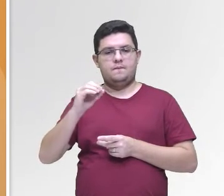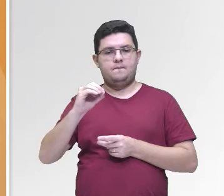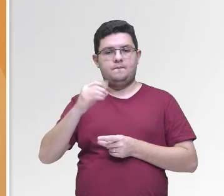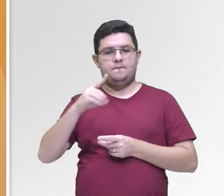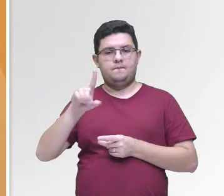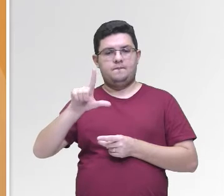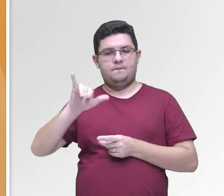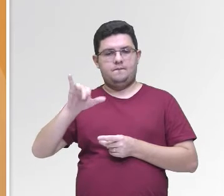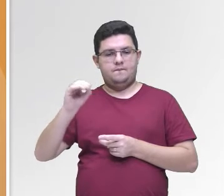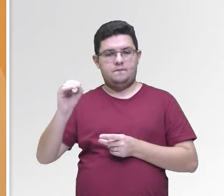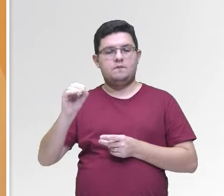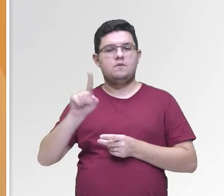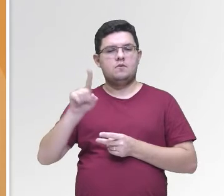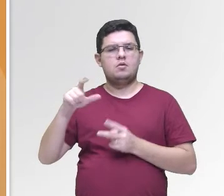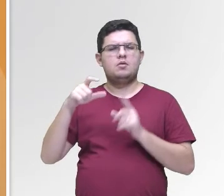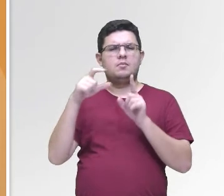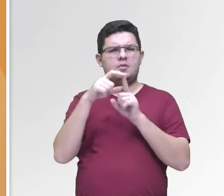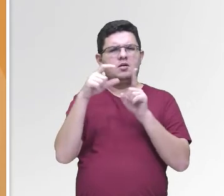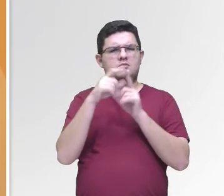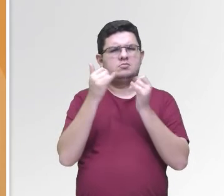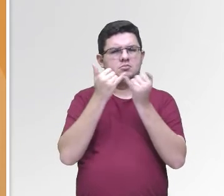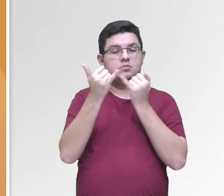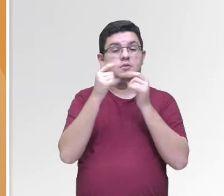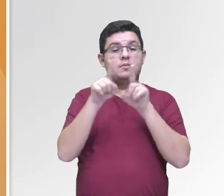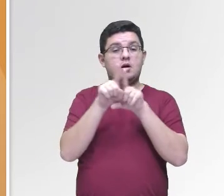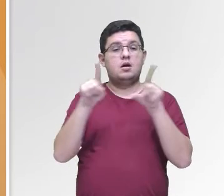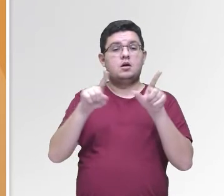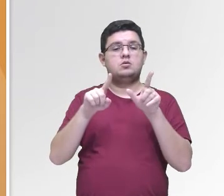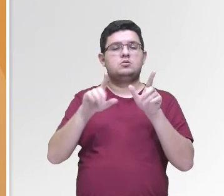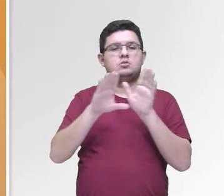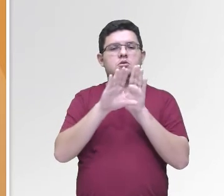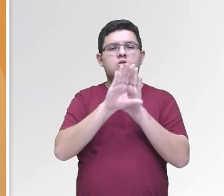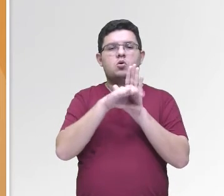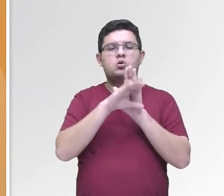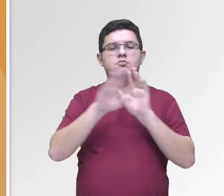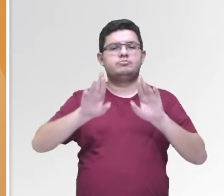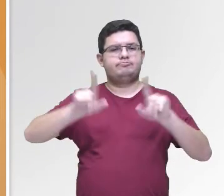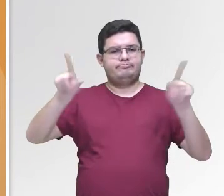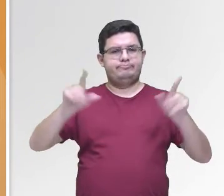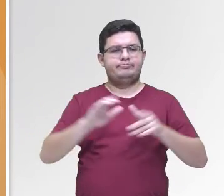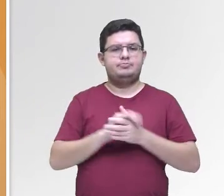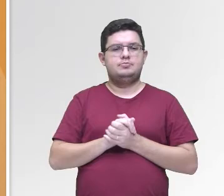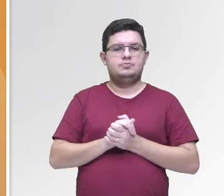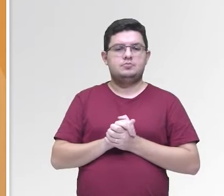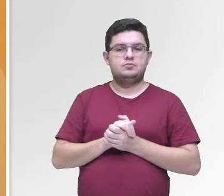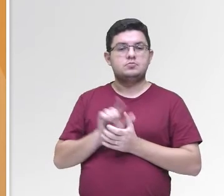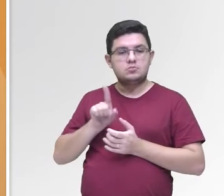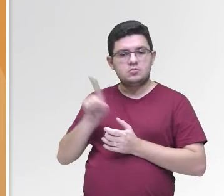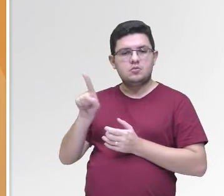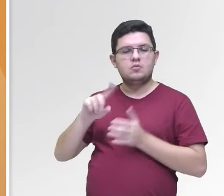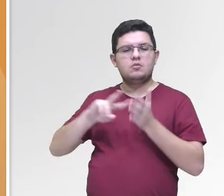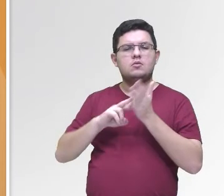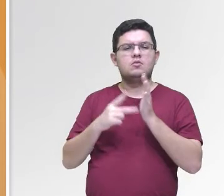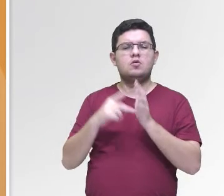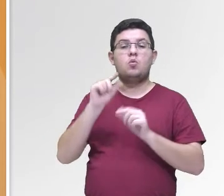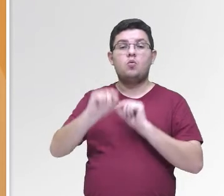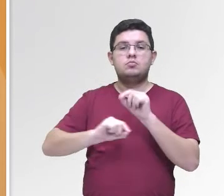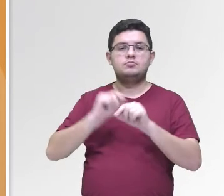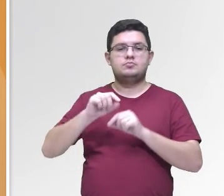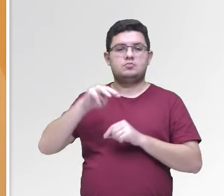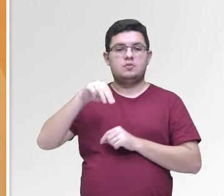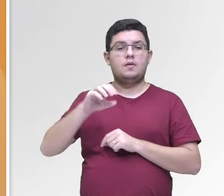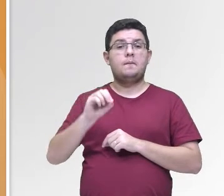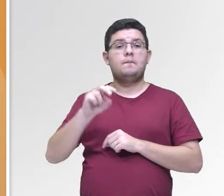né, parecidos, tem o significado diferente, ok? Então, o que seria aí